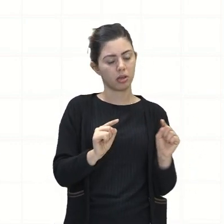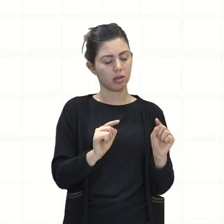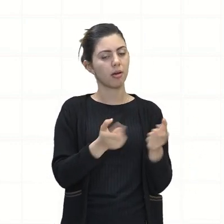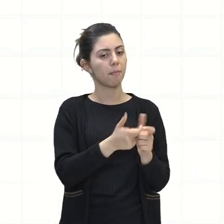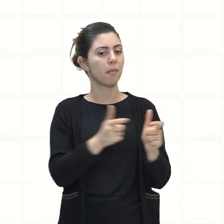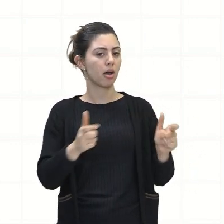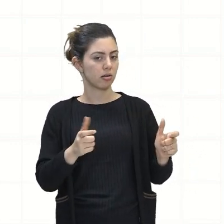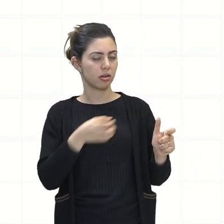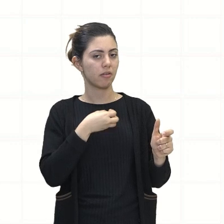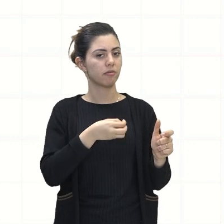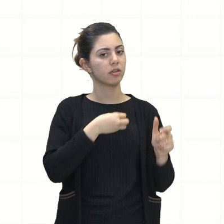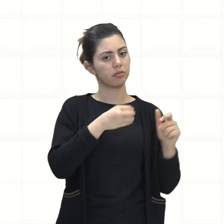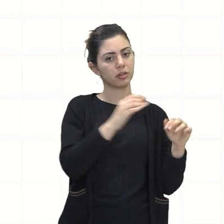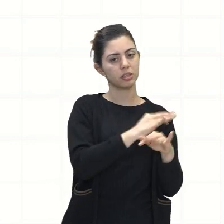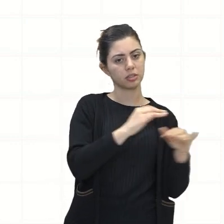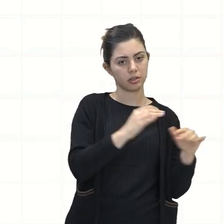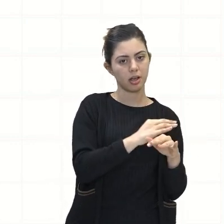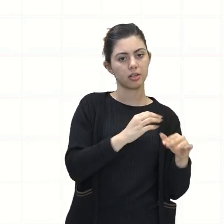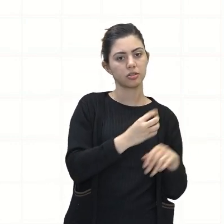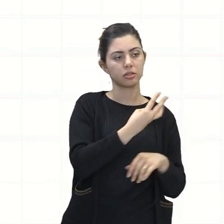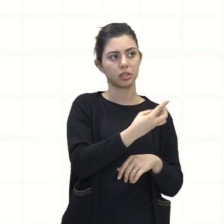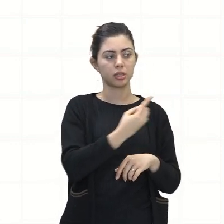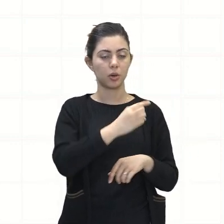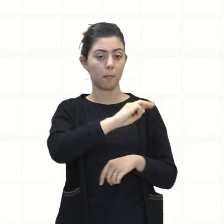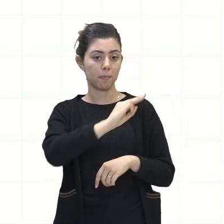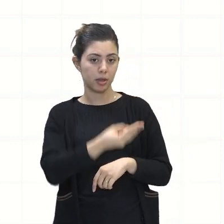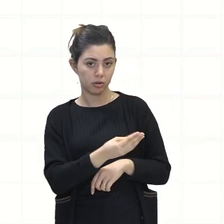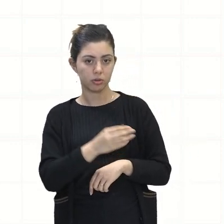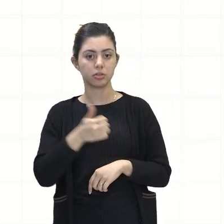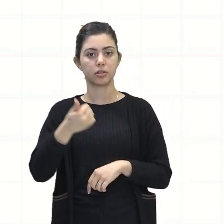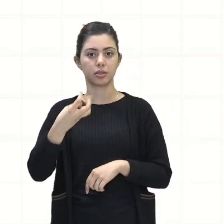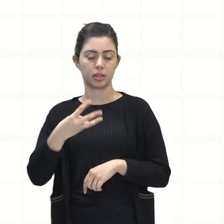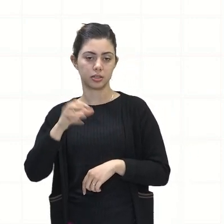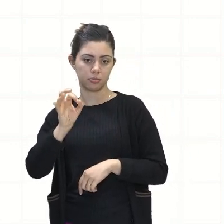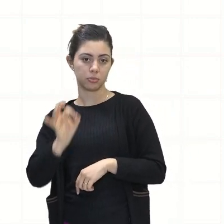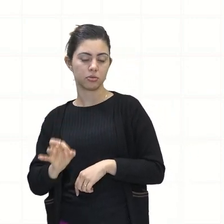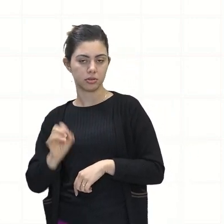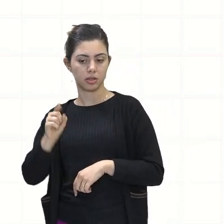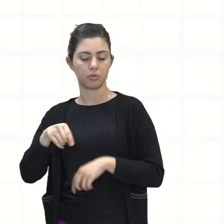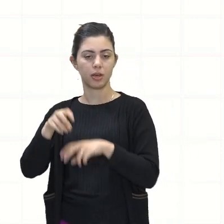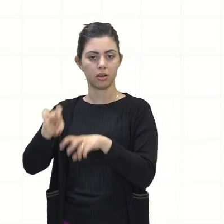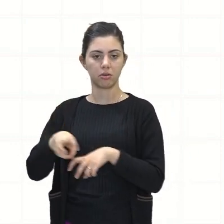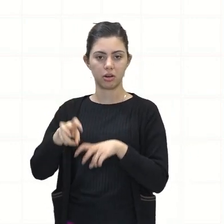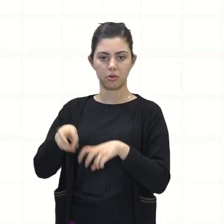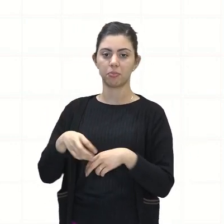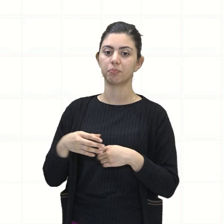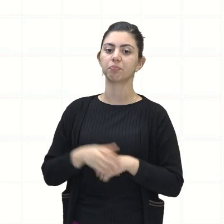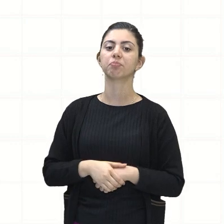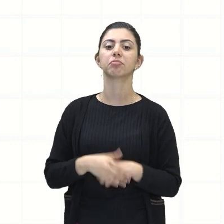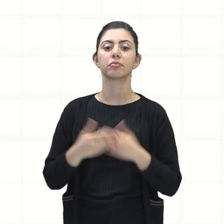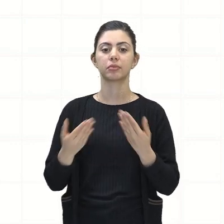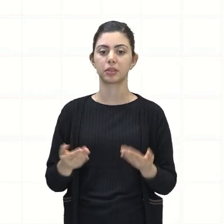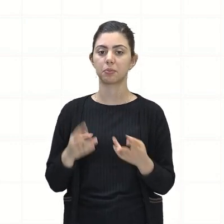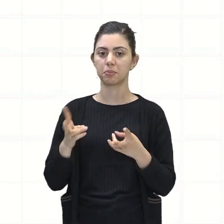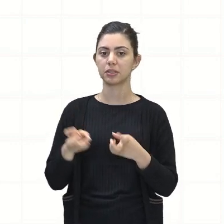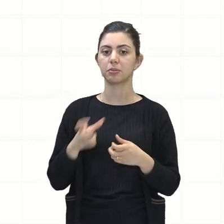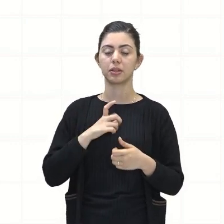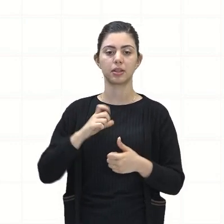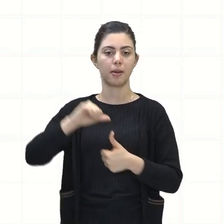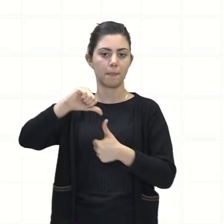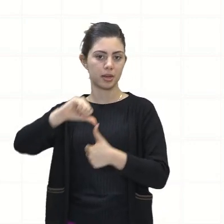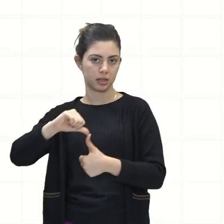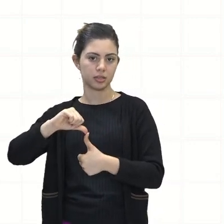nas cidades, 31 milhões urbano e 13% rural. Olha aqui a diferença do América